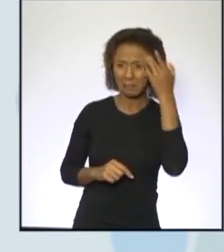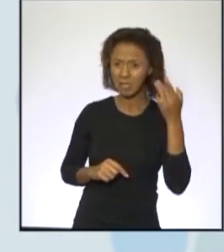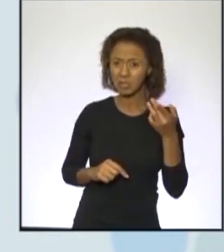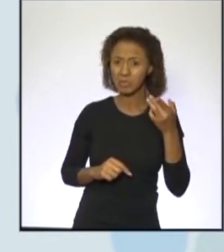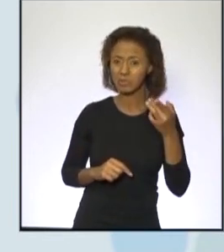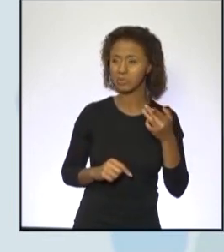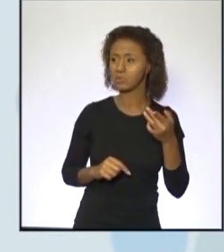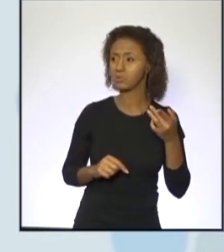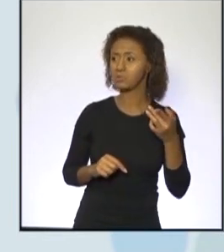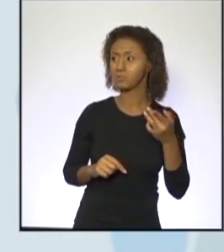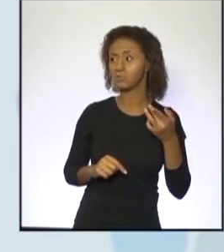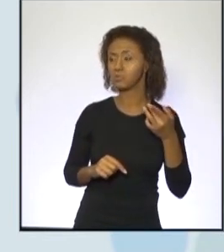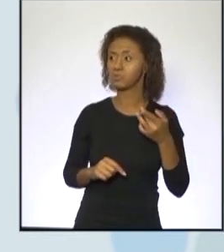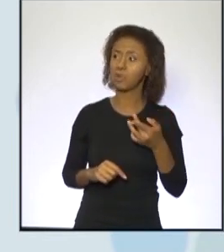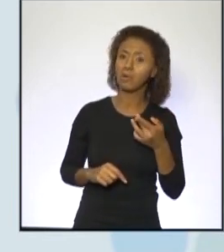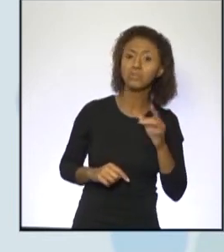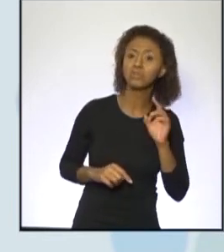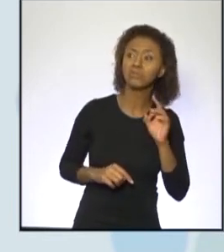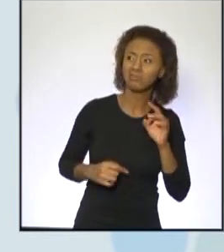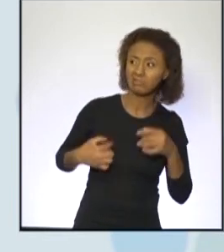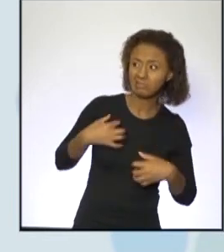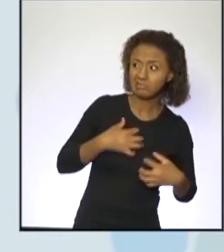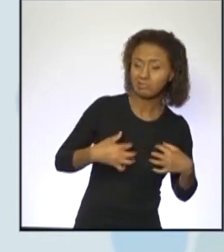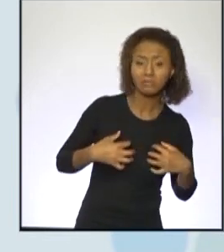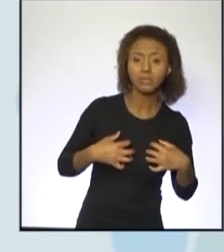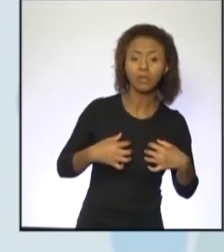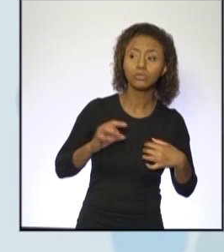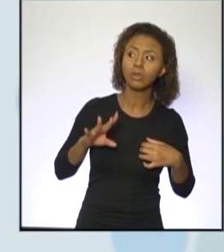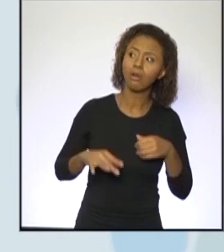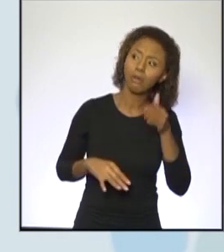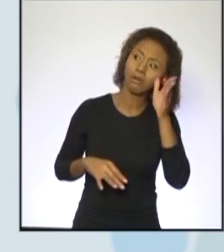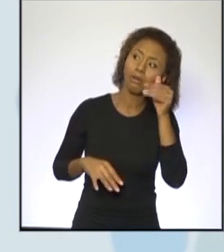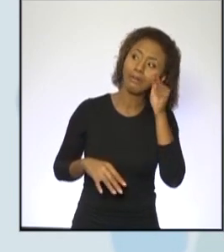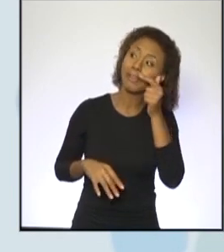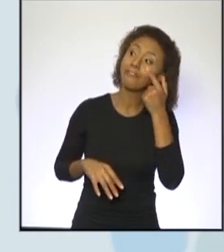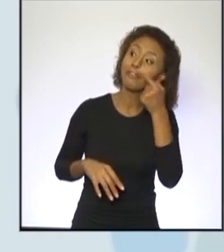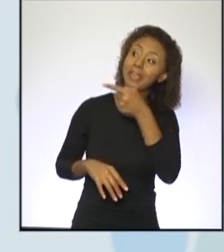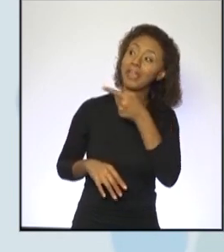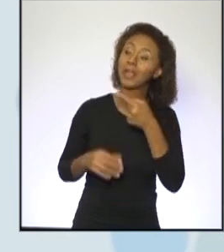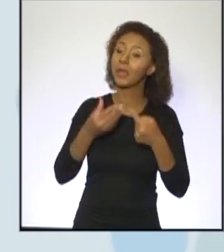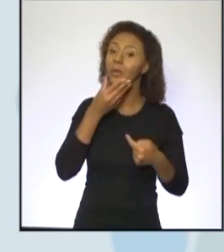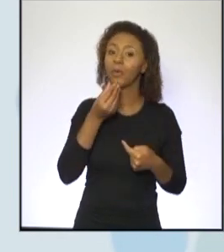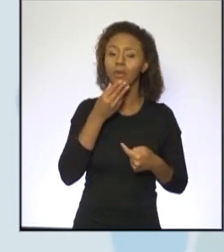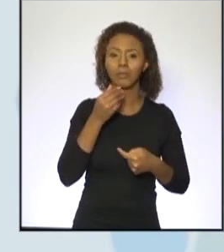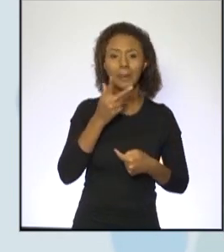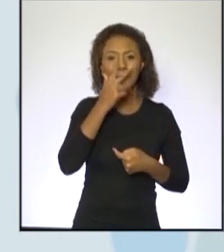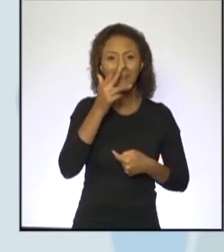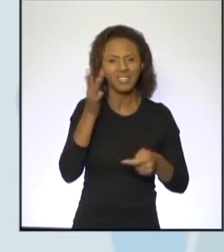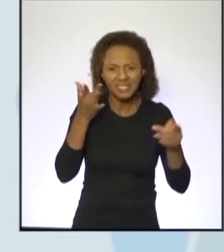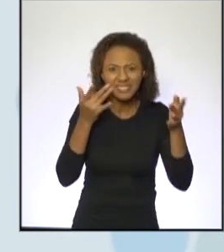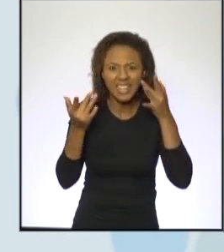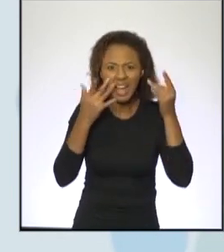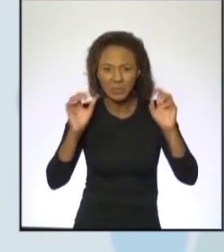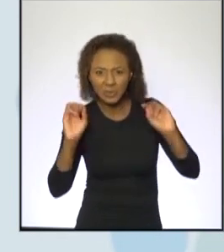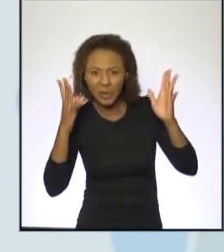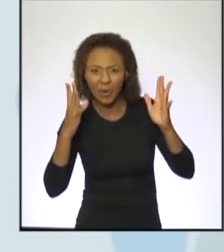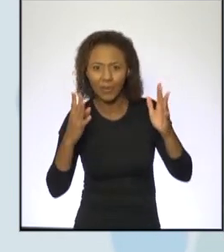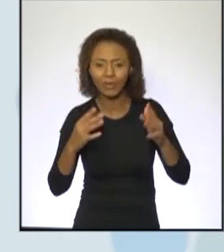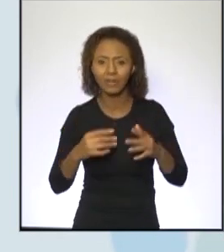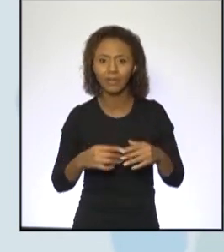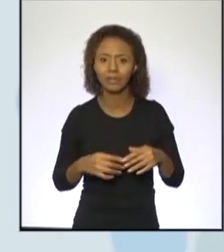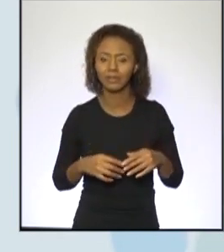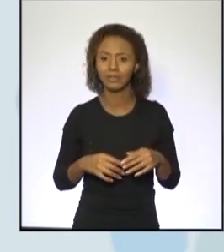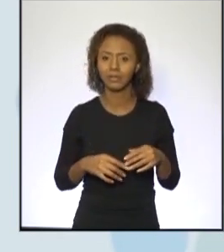Não não mais. Estavam curiosos, aguardando o desfecho da apresentação. Olha, tudo isso virou um espetáculo. Para onde